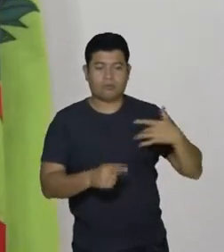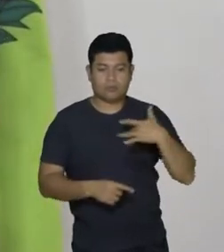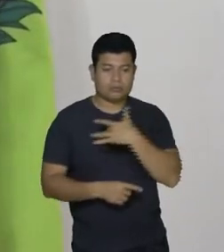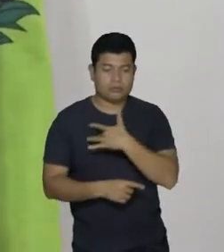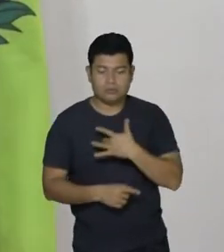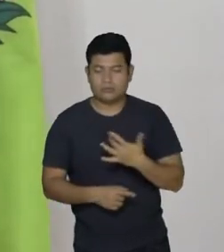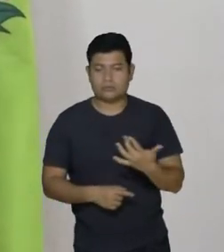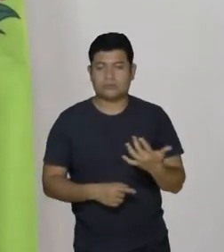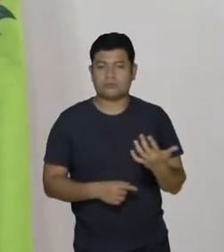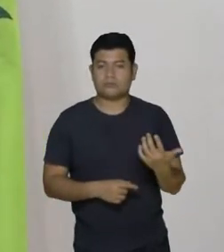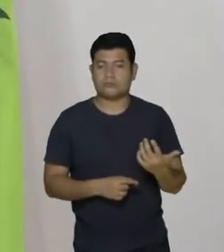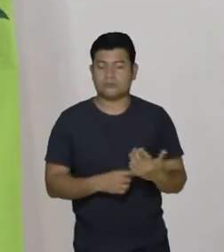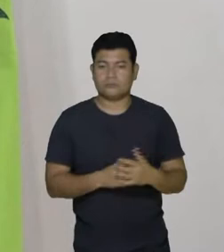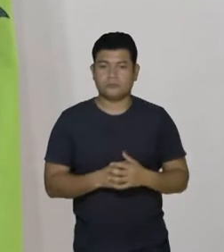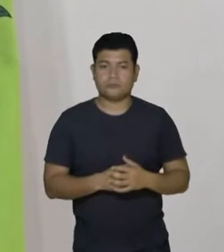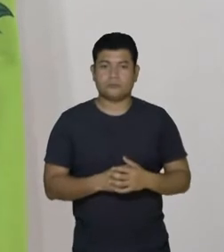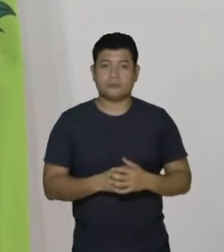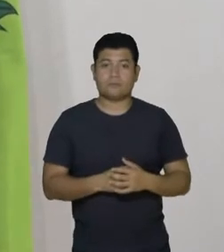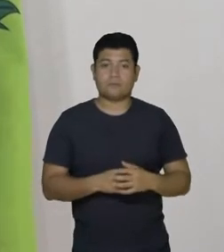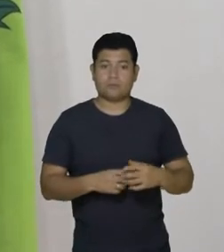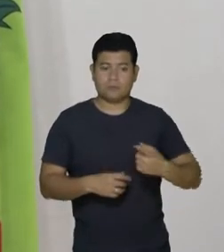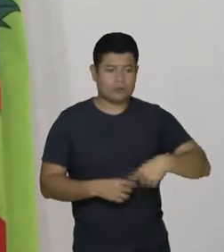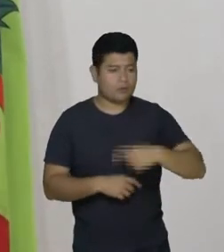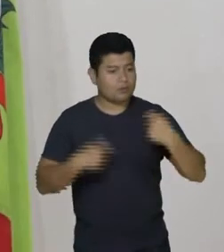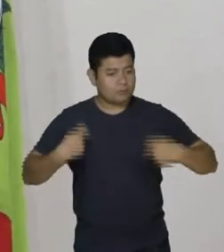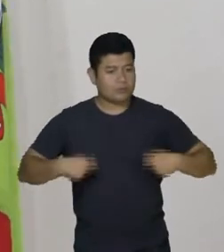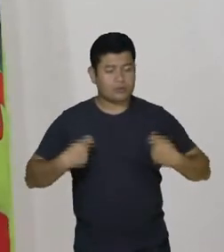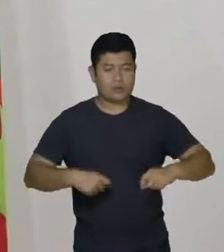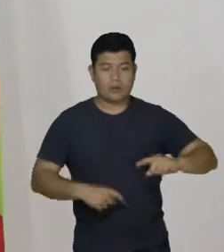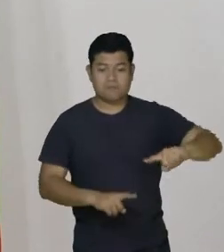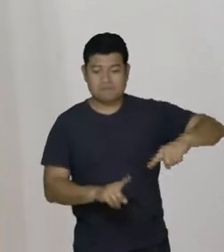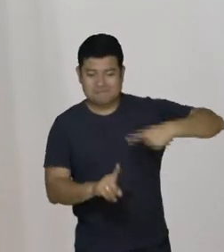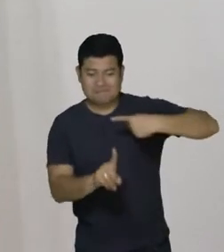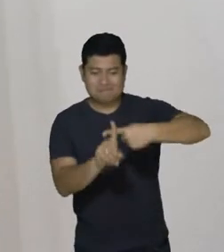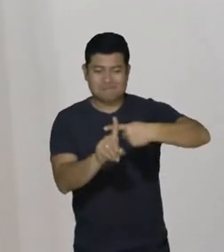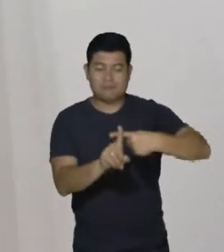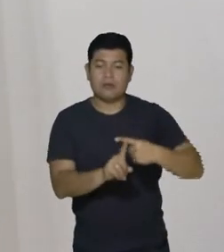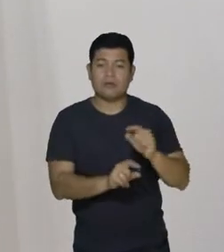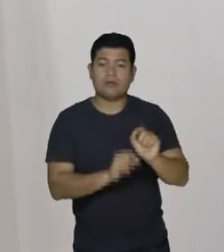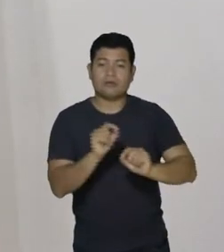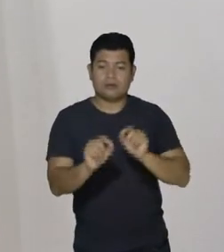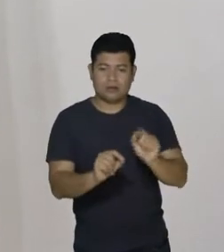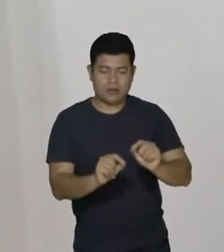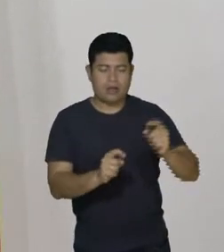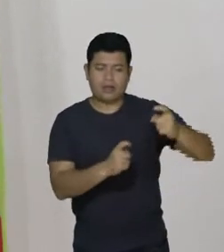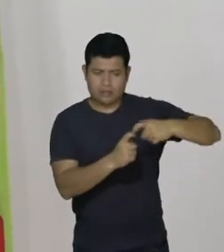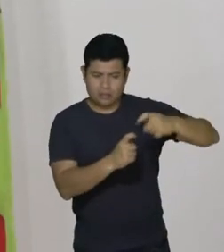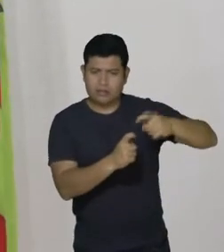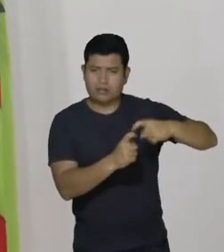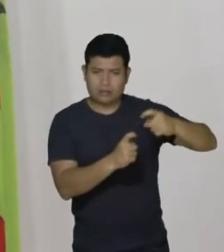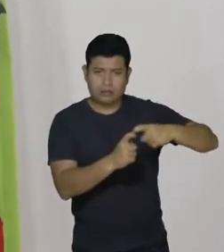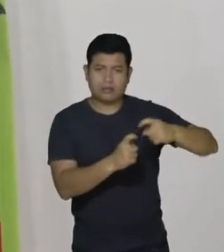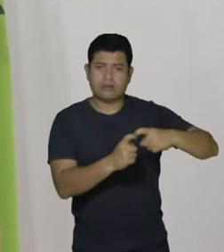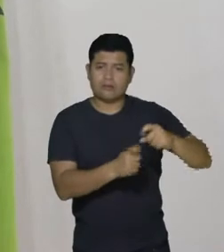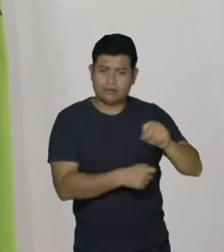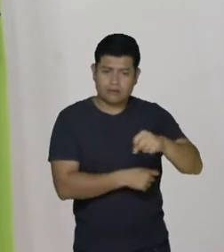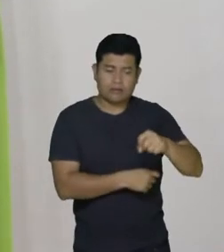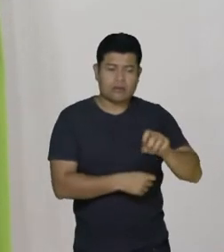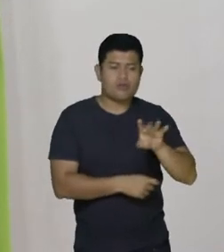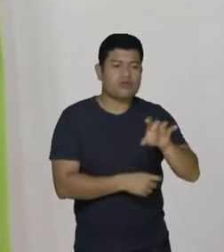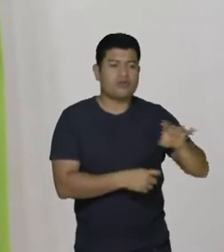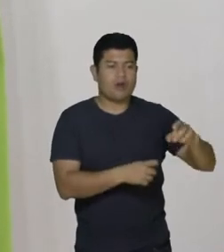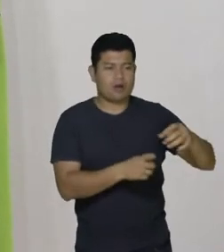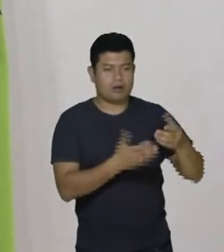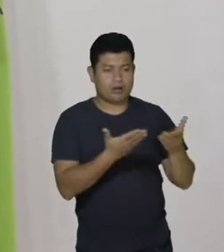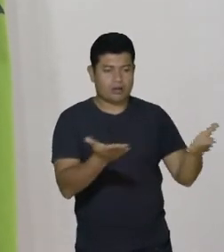saúde como um todo. Precisamos de mais saúde no estado, sim. Precisamos não apenas de medicina de